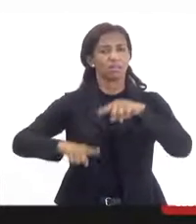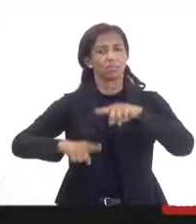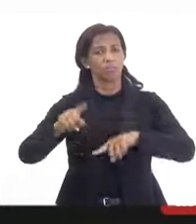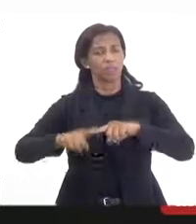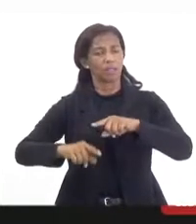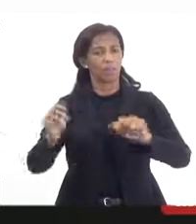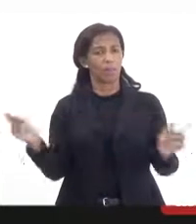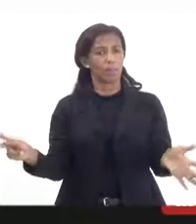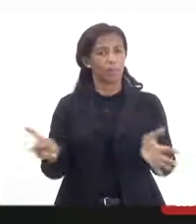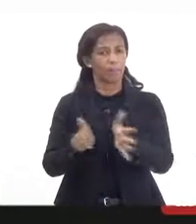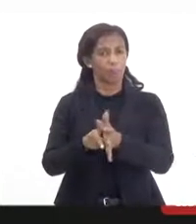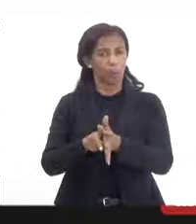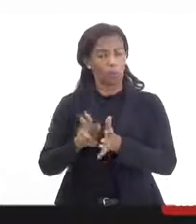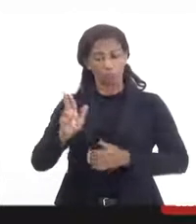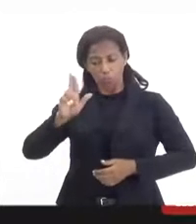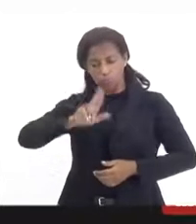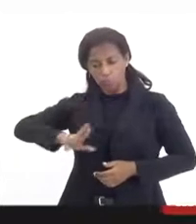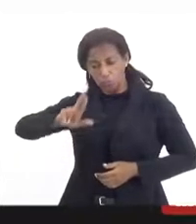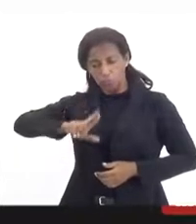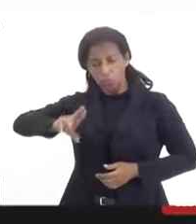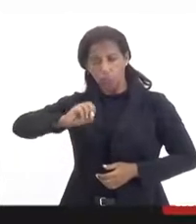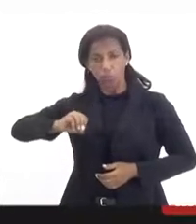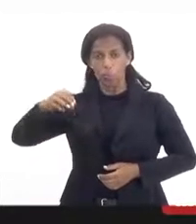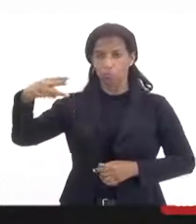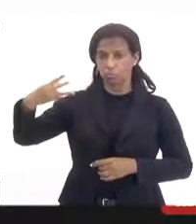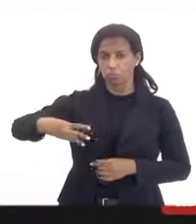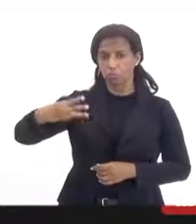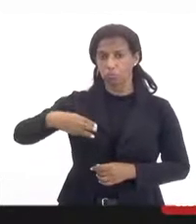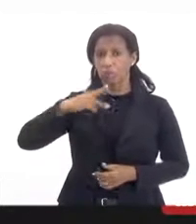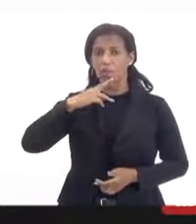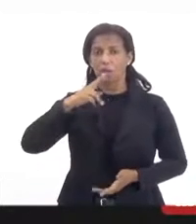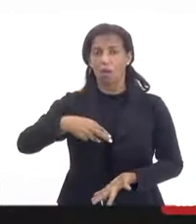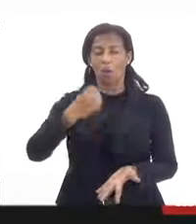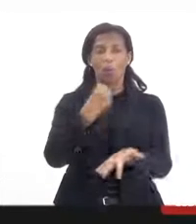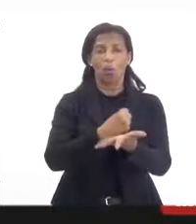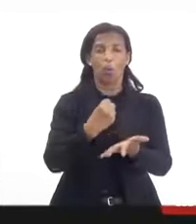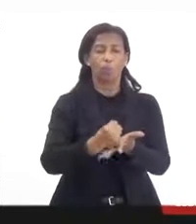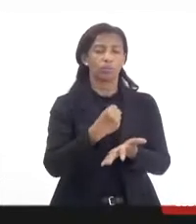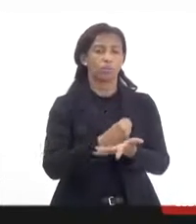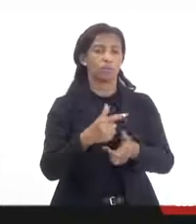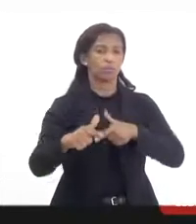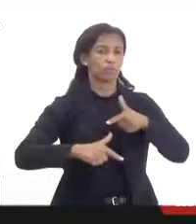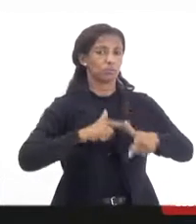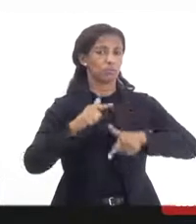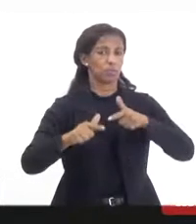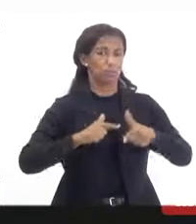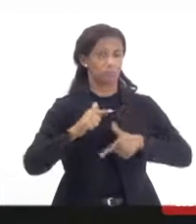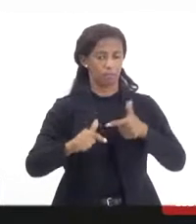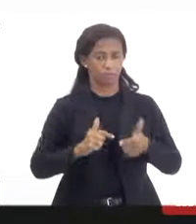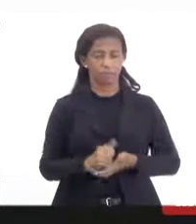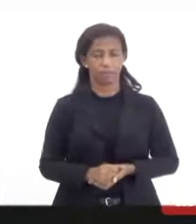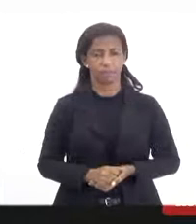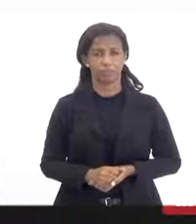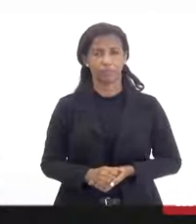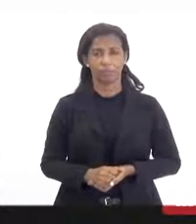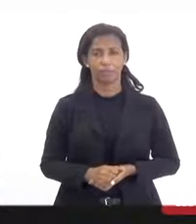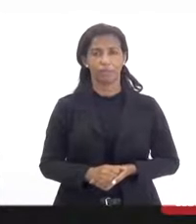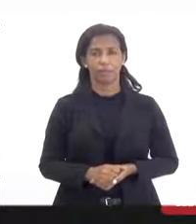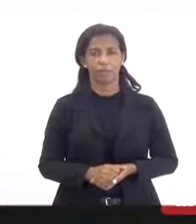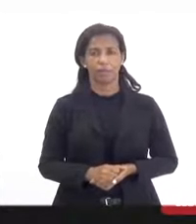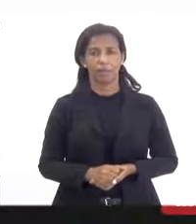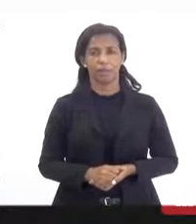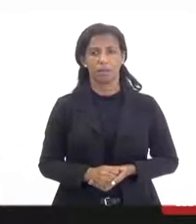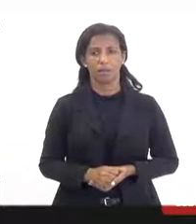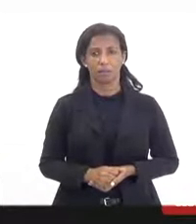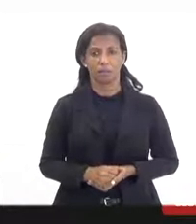são fornecidas e utilizadas por terceiros em razão de contrato de prestação de serviços ou afretamento. E aqui eu chamo